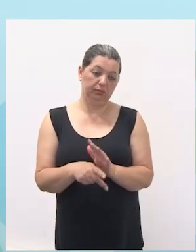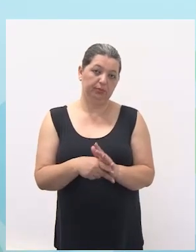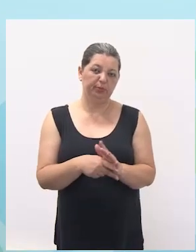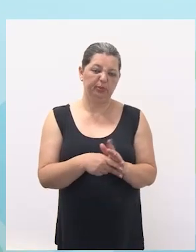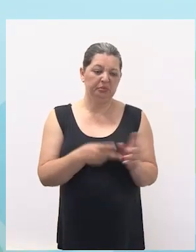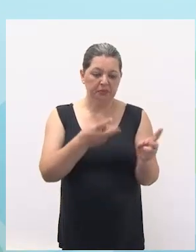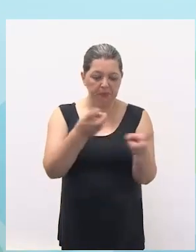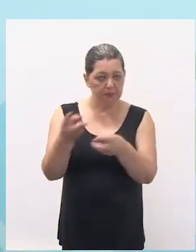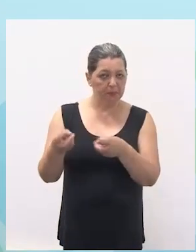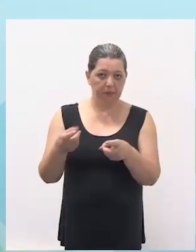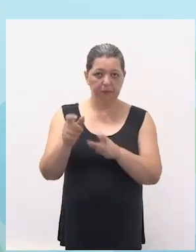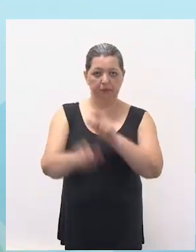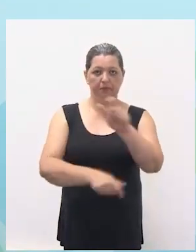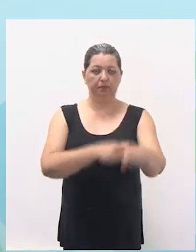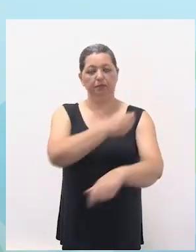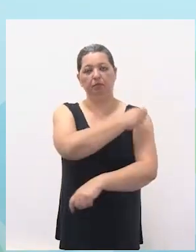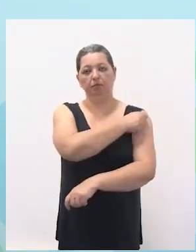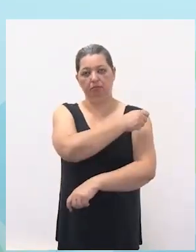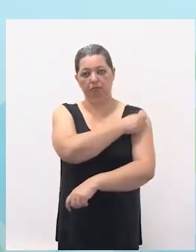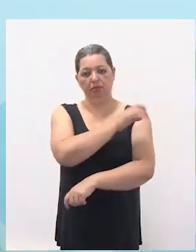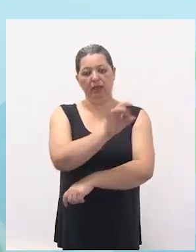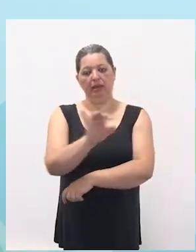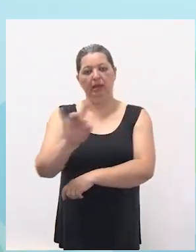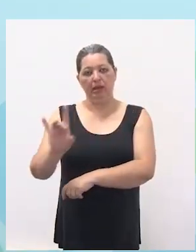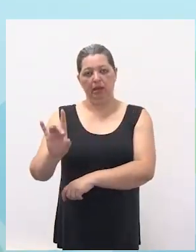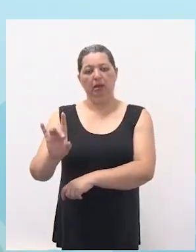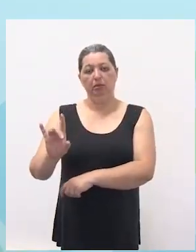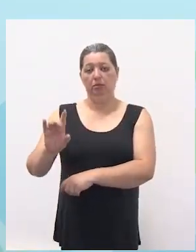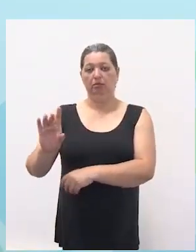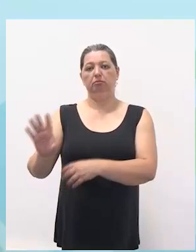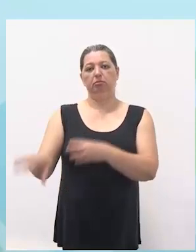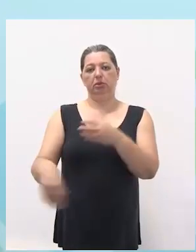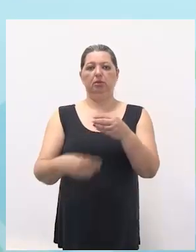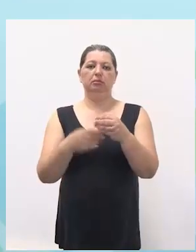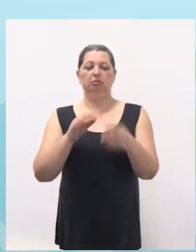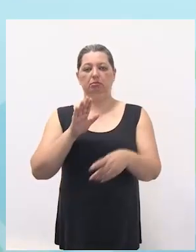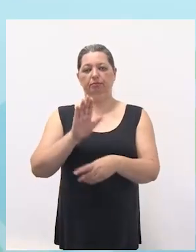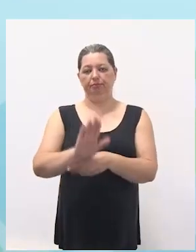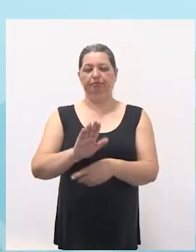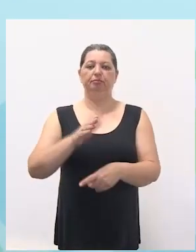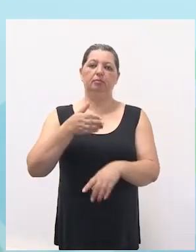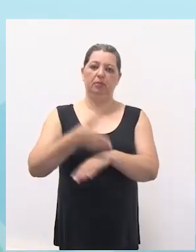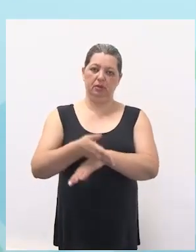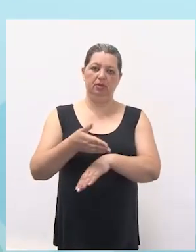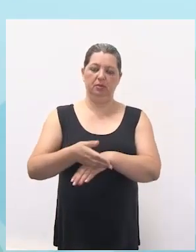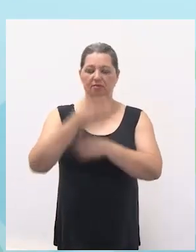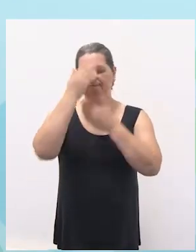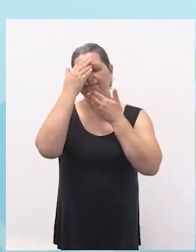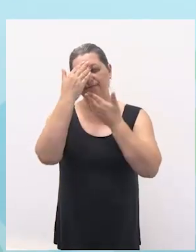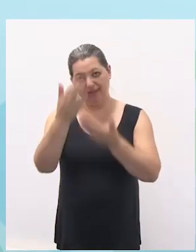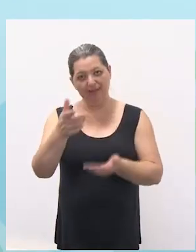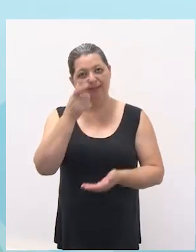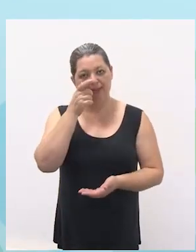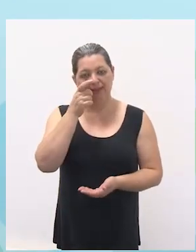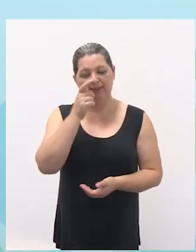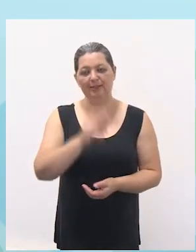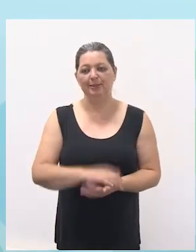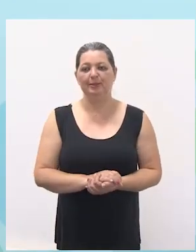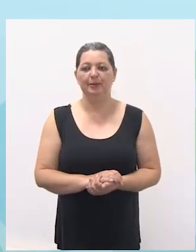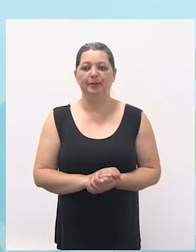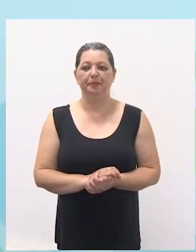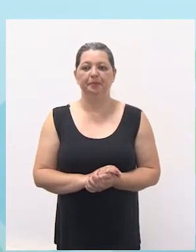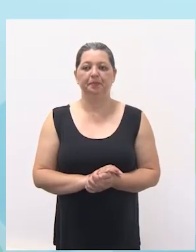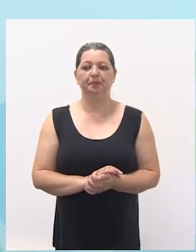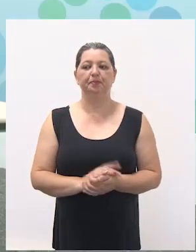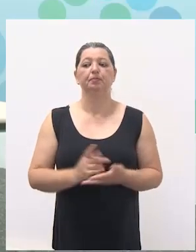dos nossos alunos, o que cada um contribuiu. Bem interessante. Obrigada mesmo, Carla, pela contribuição. Além dessa